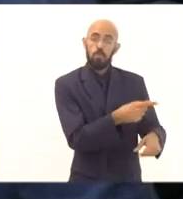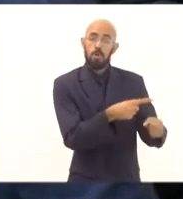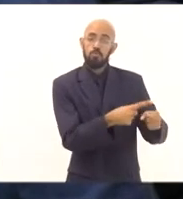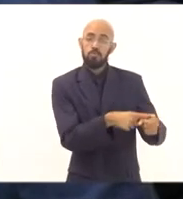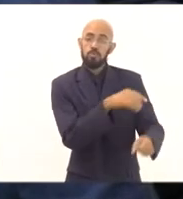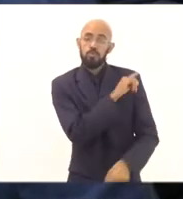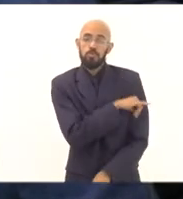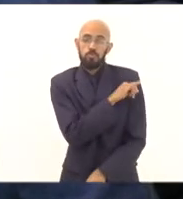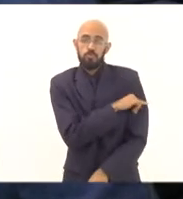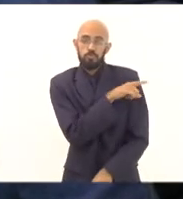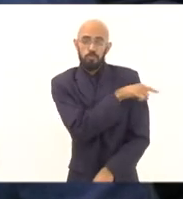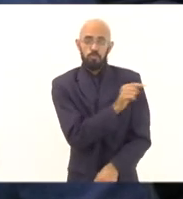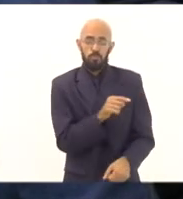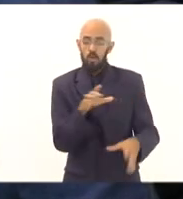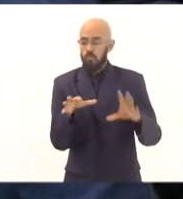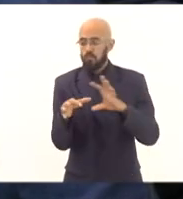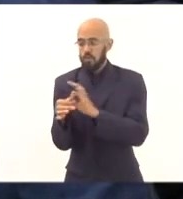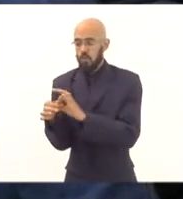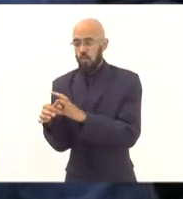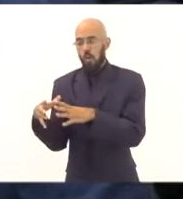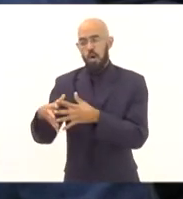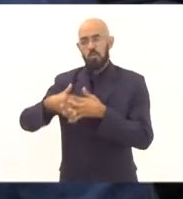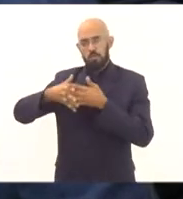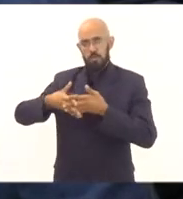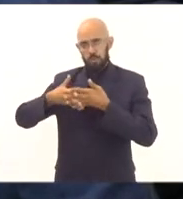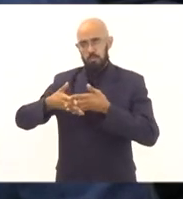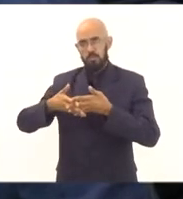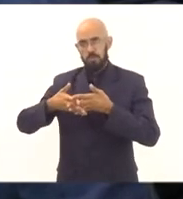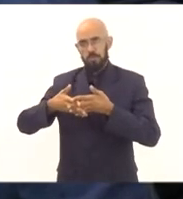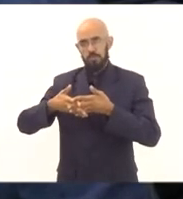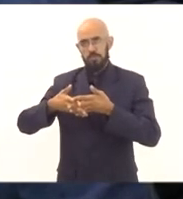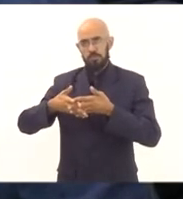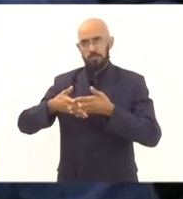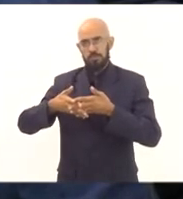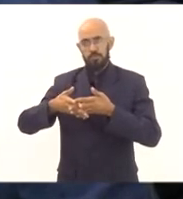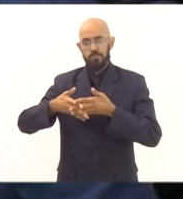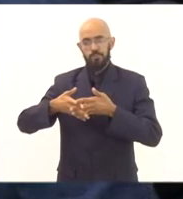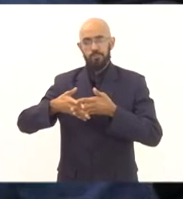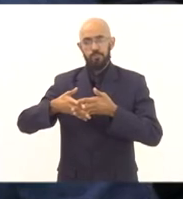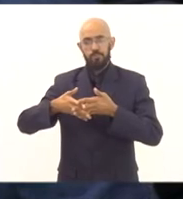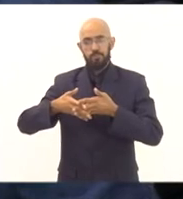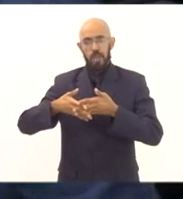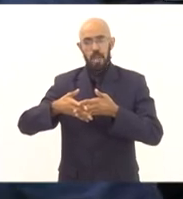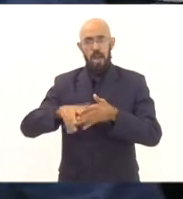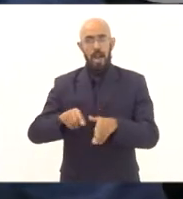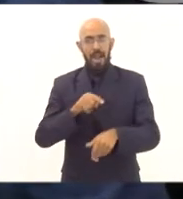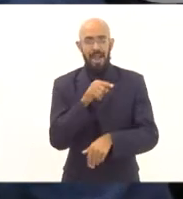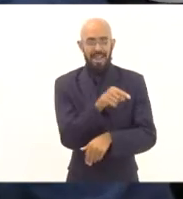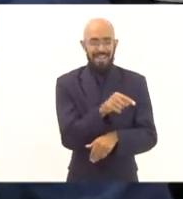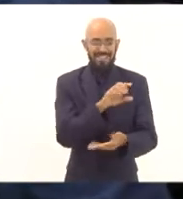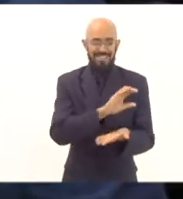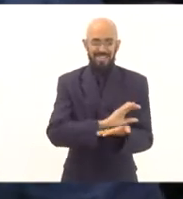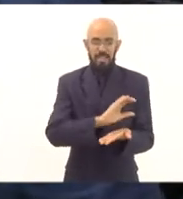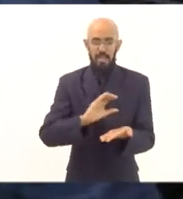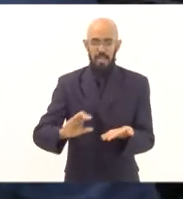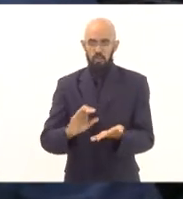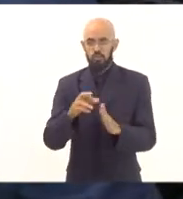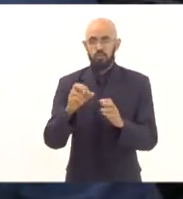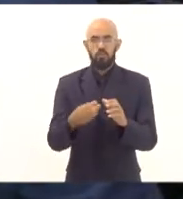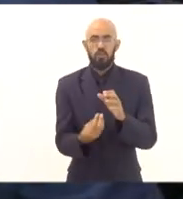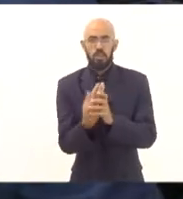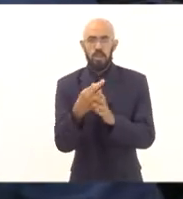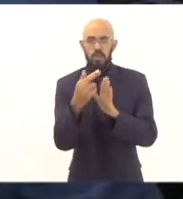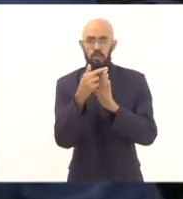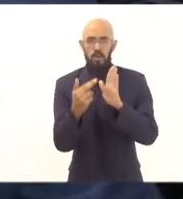vinculado a ao município de Petrópolis é isso essa essa linha ela foi regulamentada